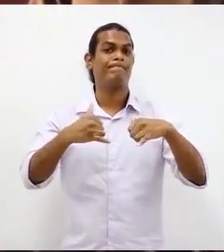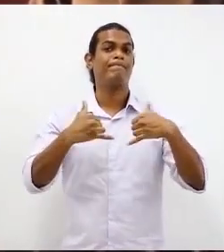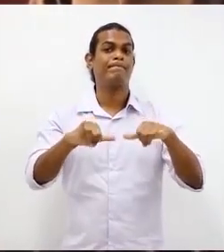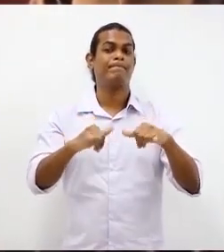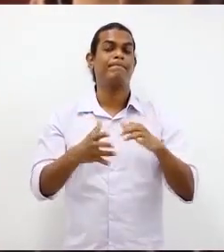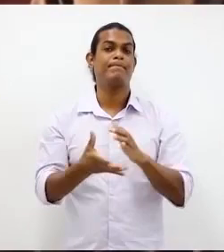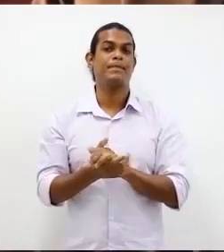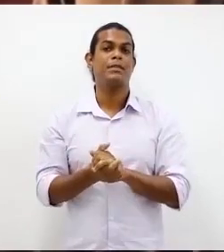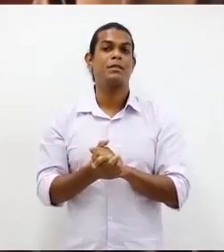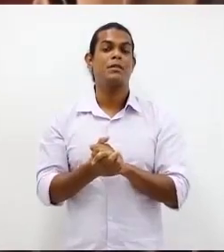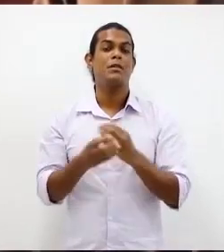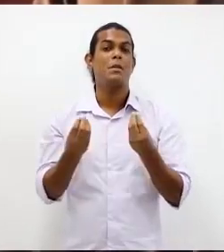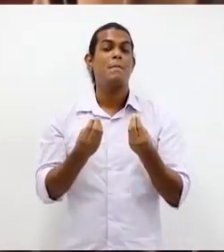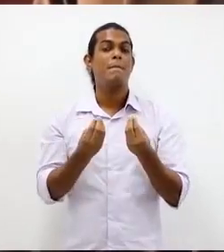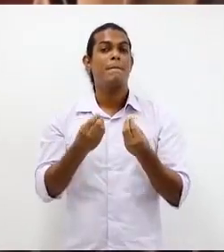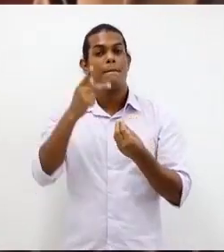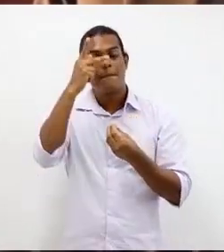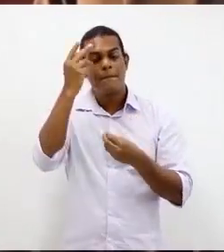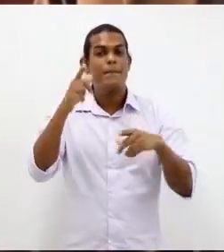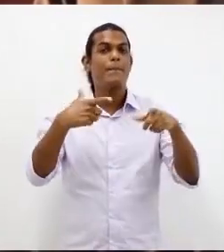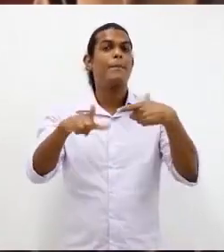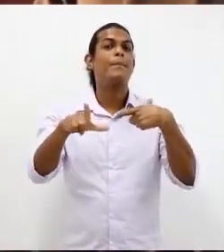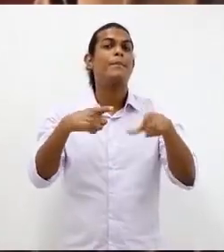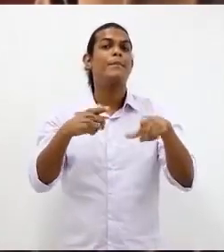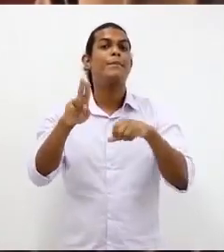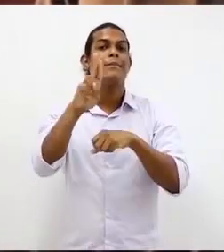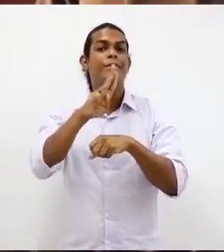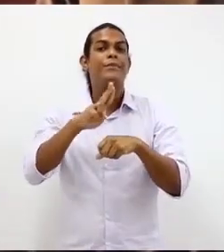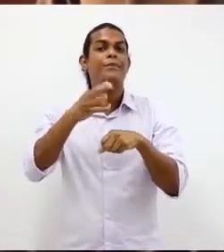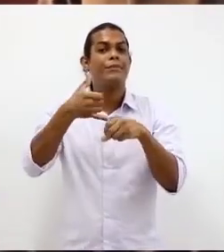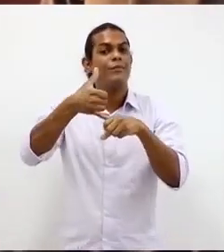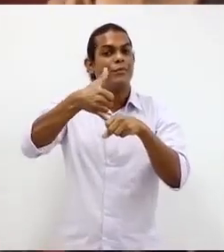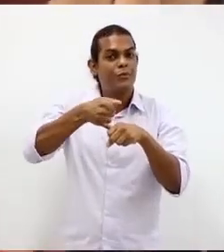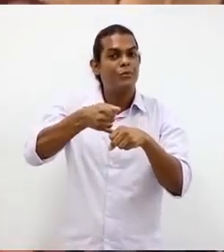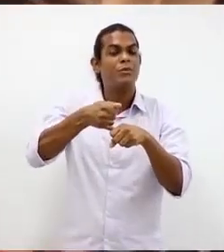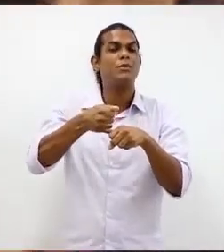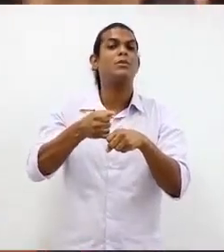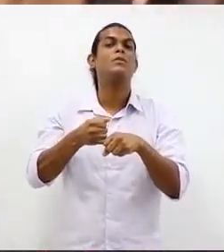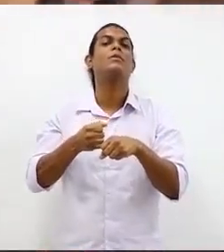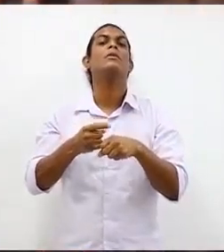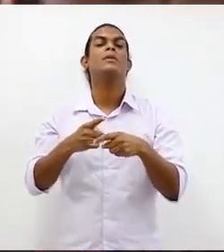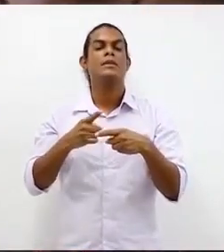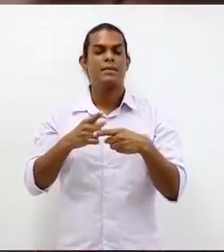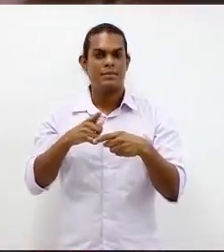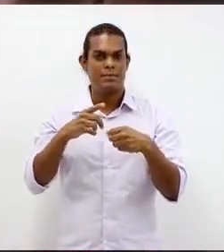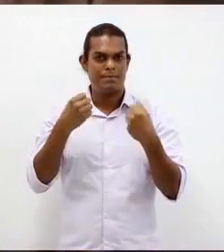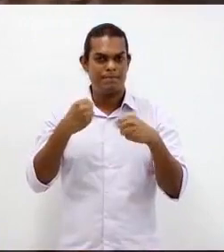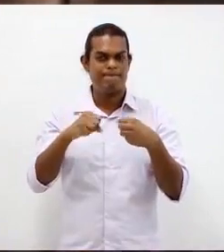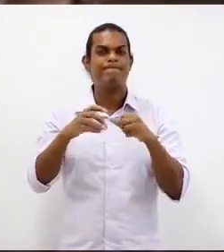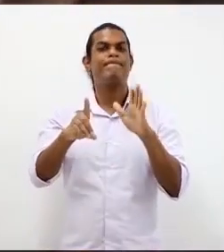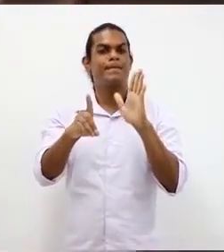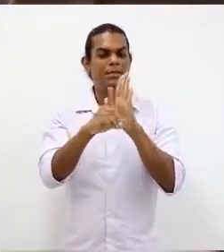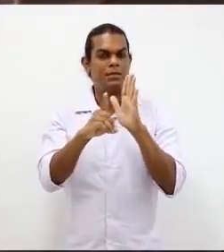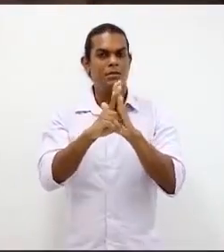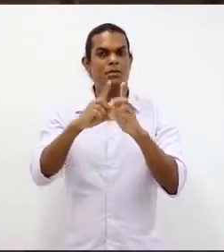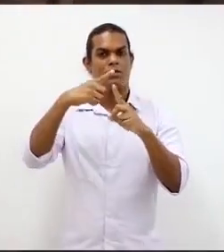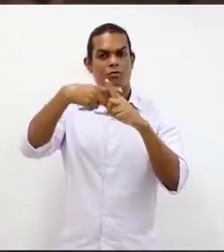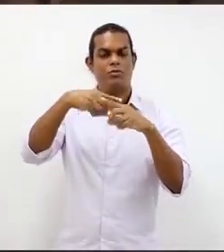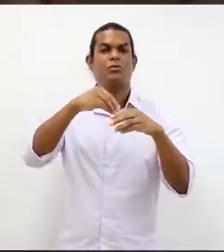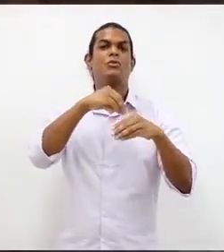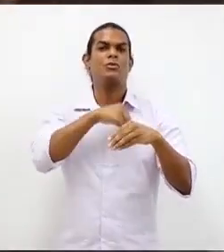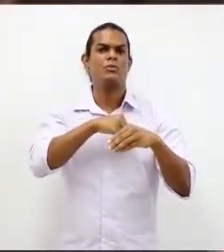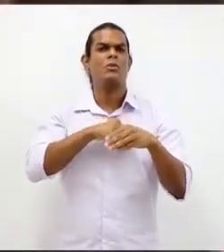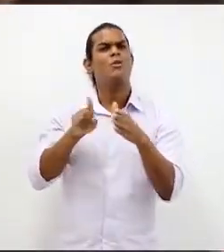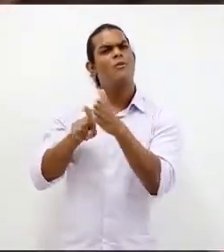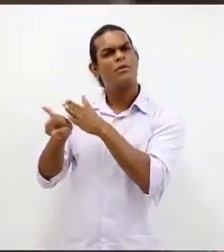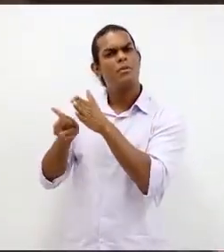operador de combustíveis na parte de dentro de terminais, com certeza eles recebem periculosidade. Quer ver uma coisa, Patrícia, vou dizer para você, e você sabe isso, com certeza